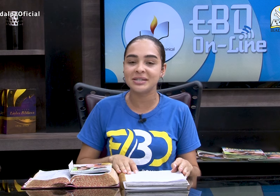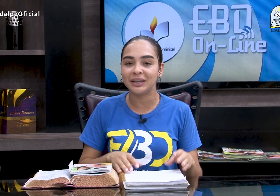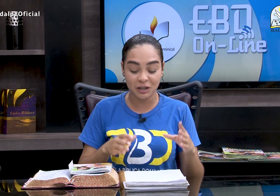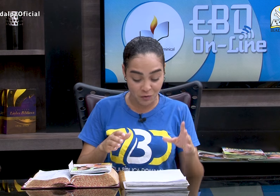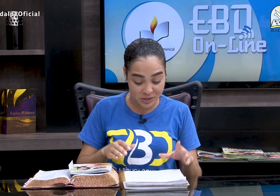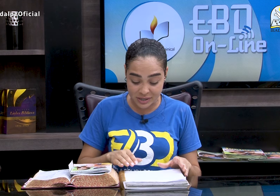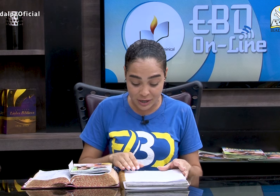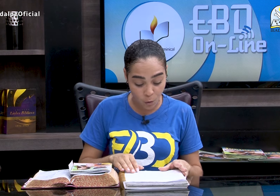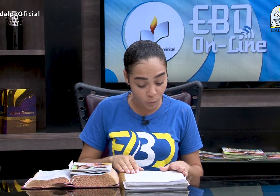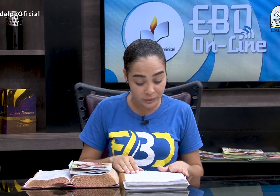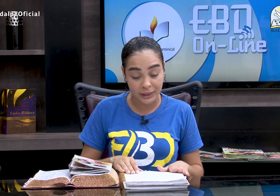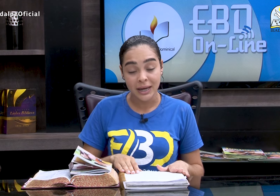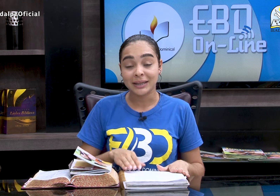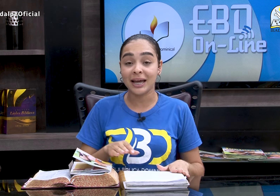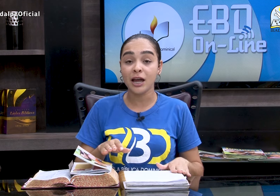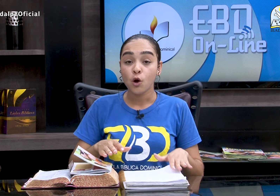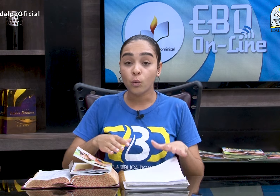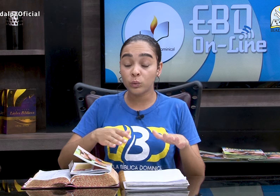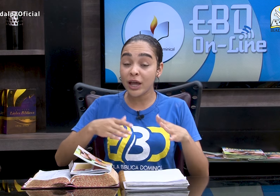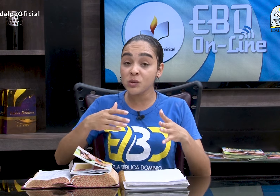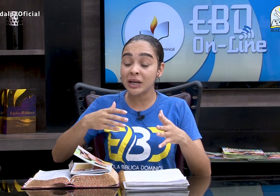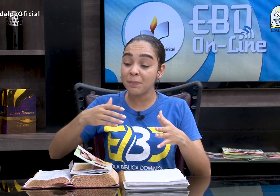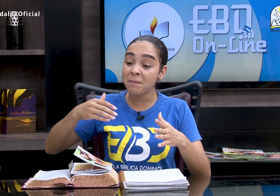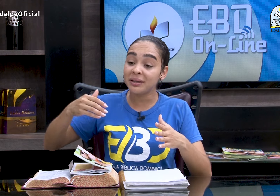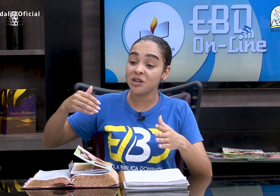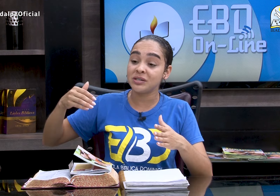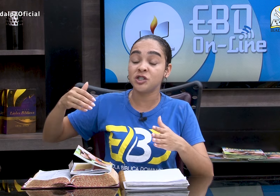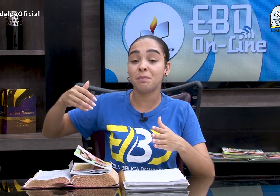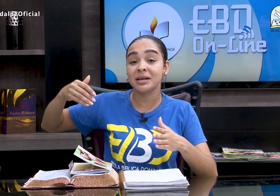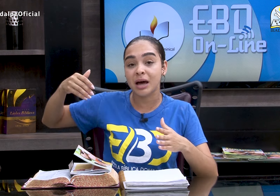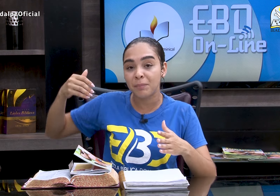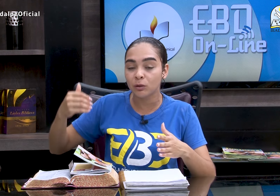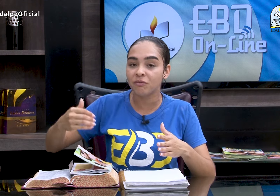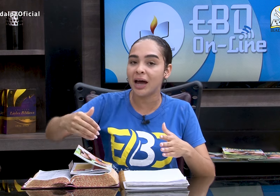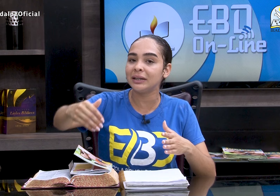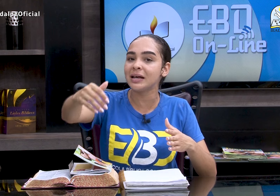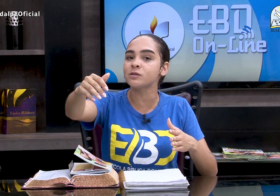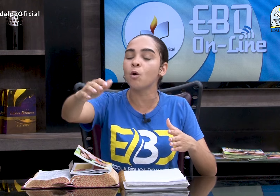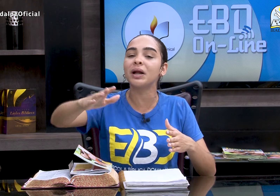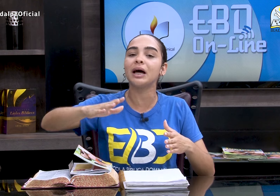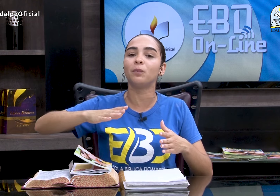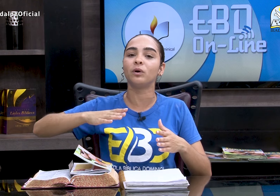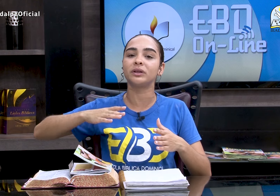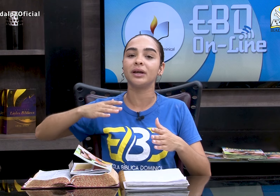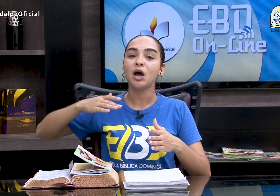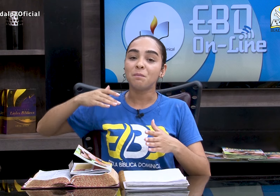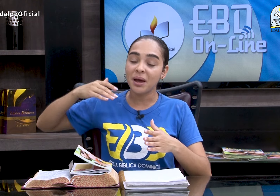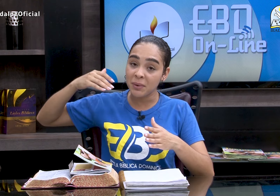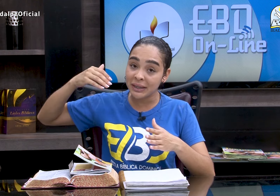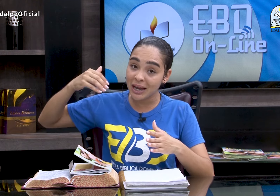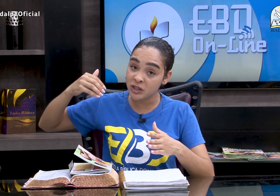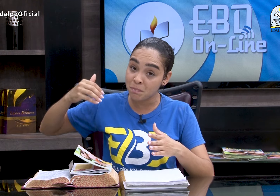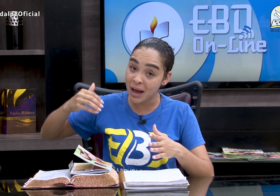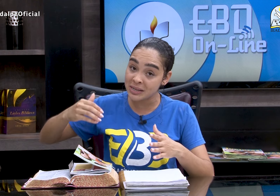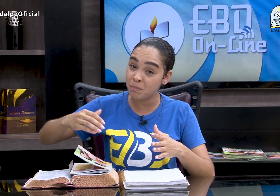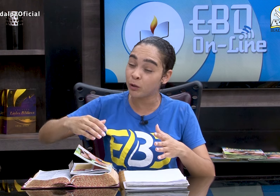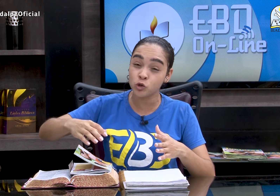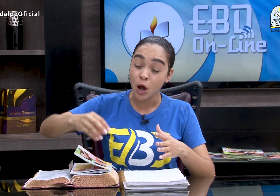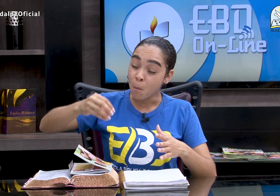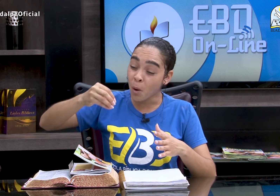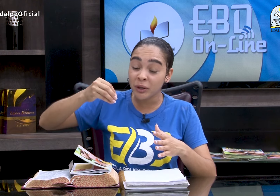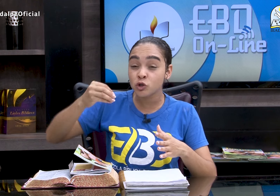adversidade que você se encontre né o Deus ele permite Às vezes a gente passar pelo vale da sombra da morte permite que a gente